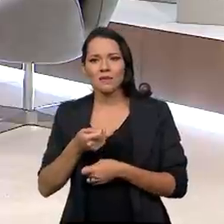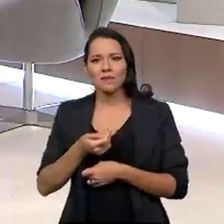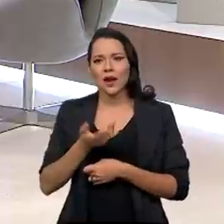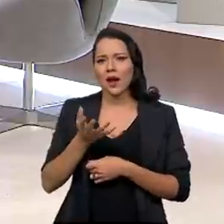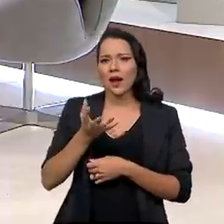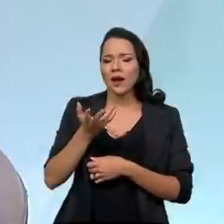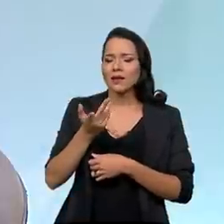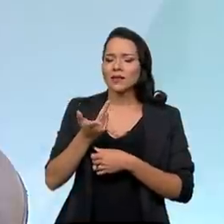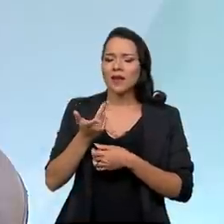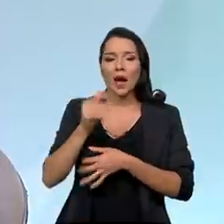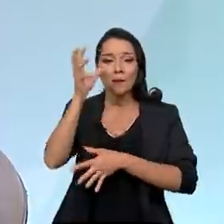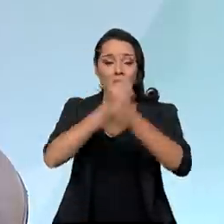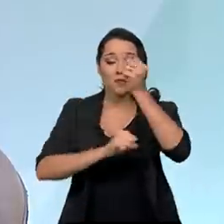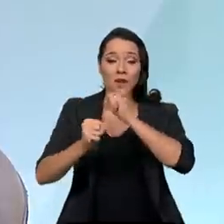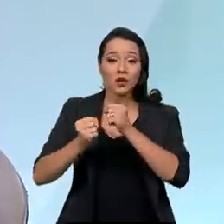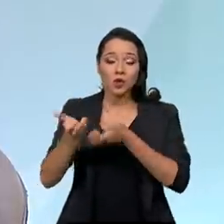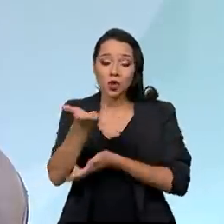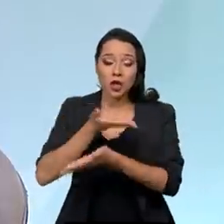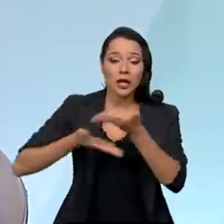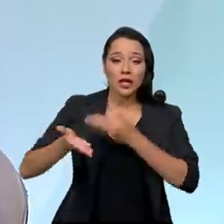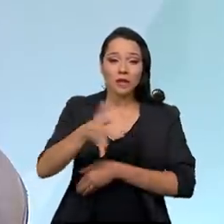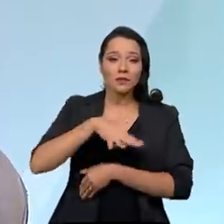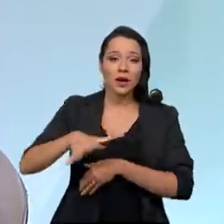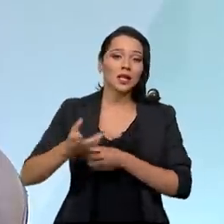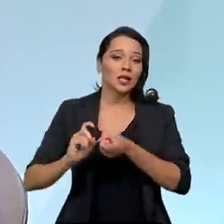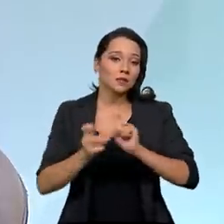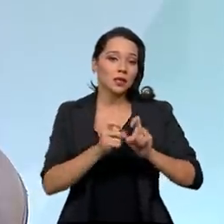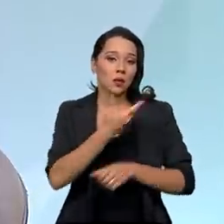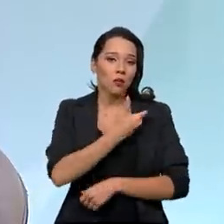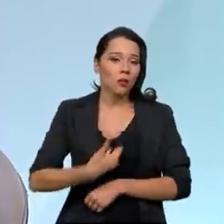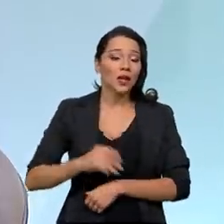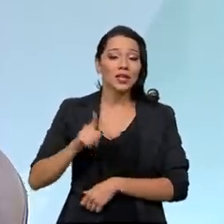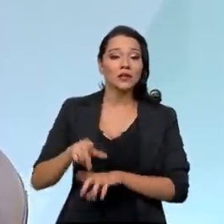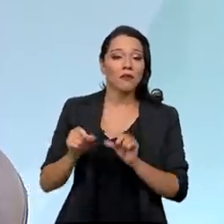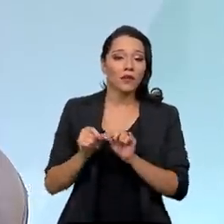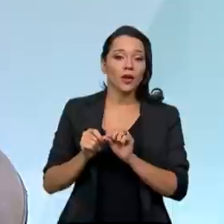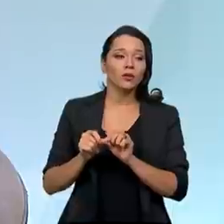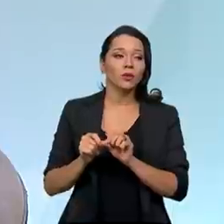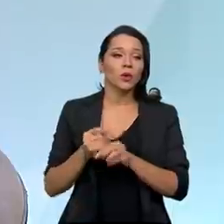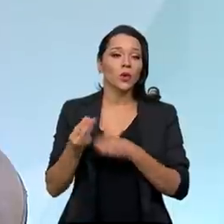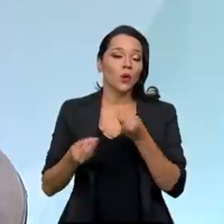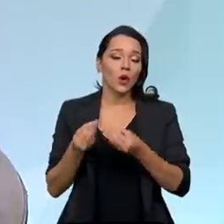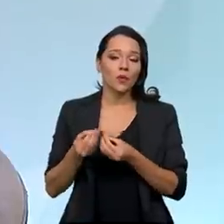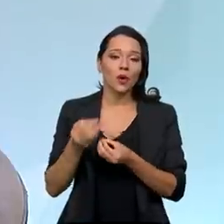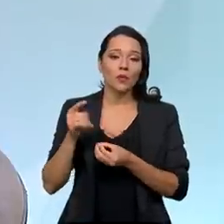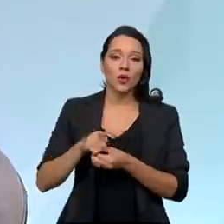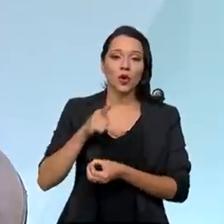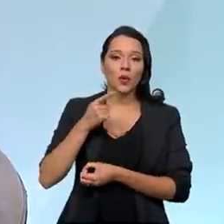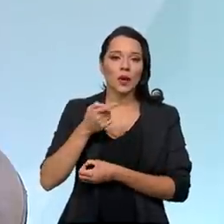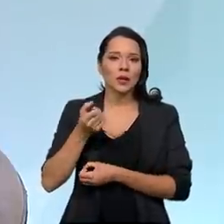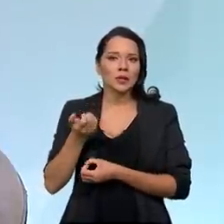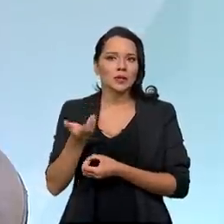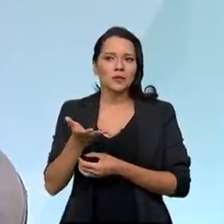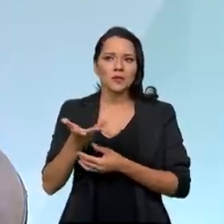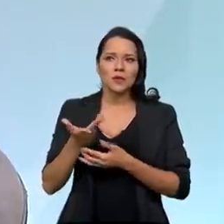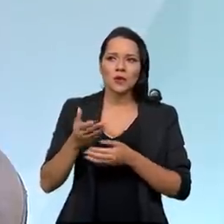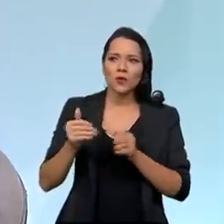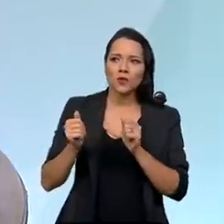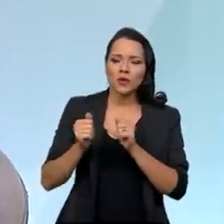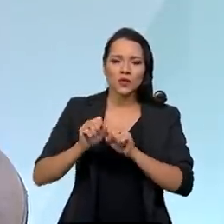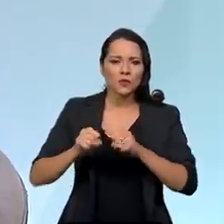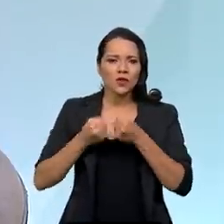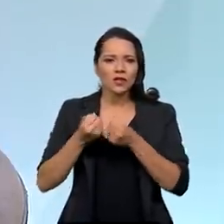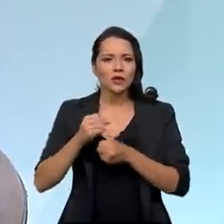de solidariedade para a administração pública, é que isso é feito, realizado por uma expertise da CAPES, por